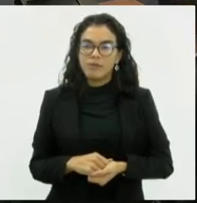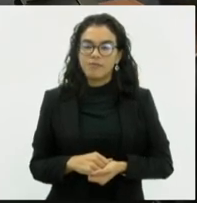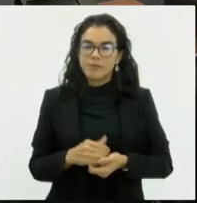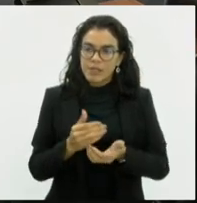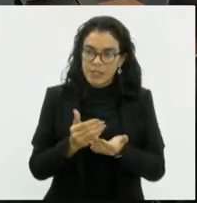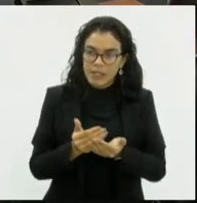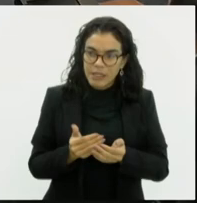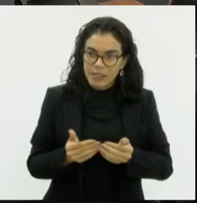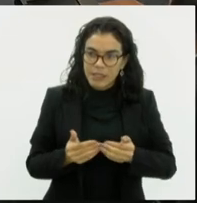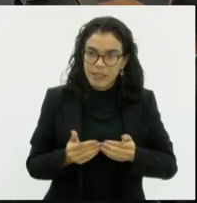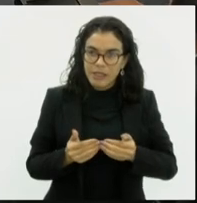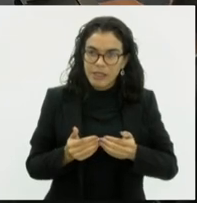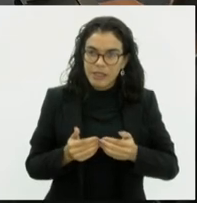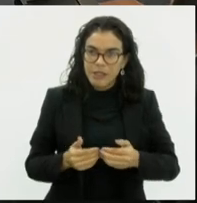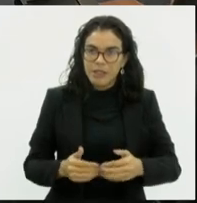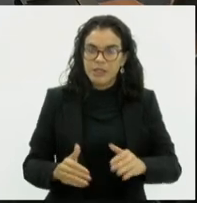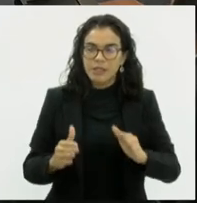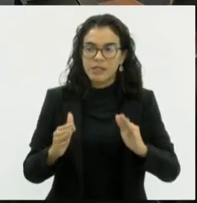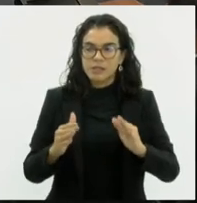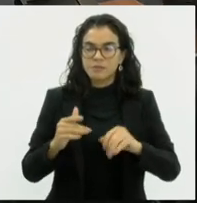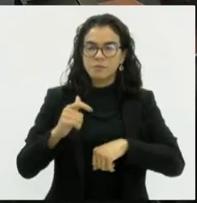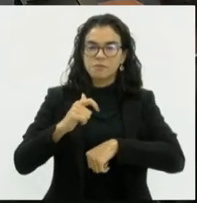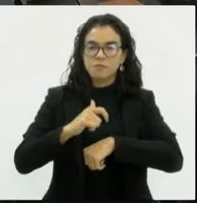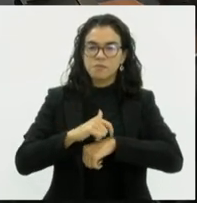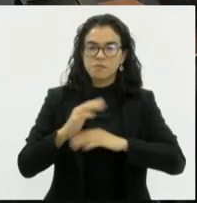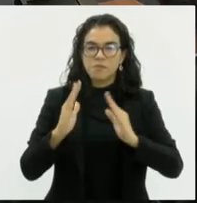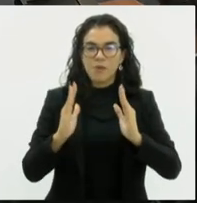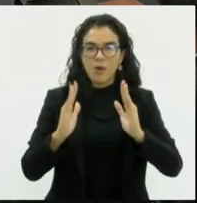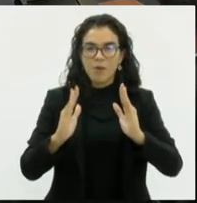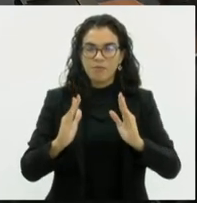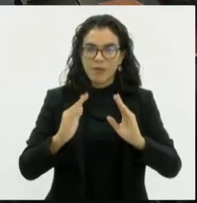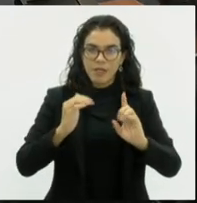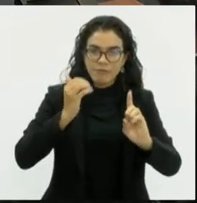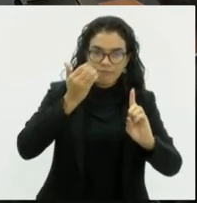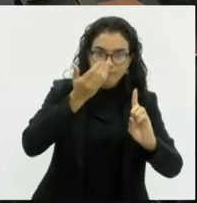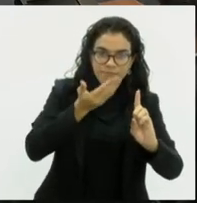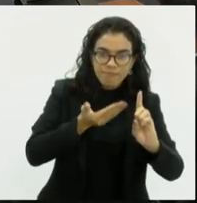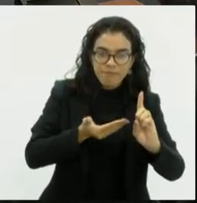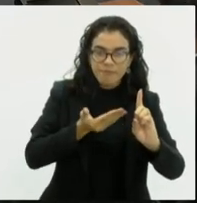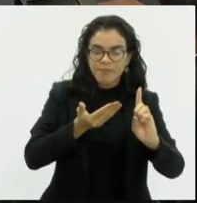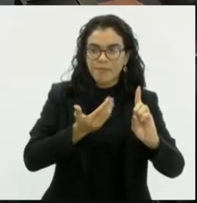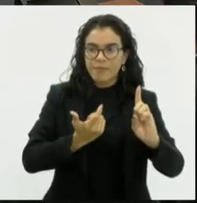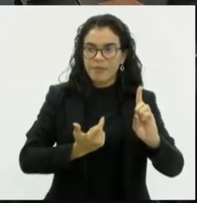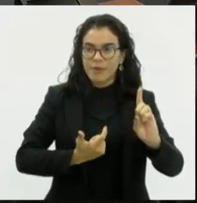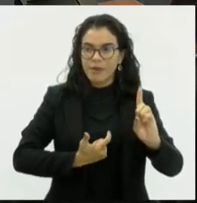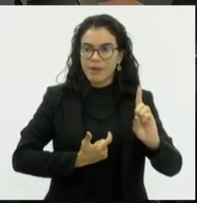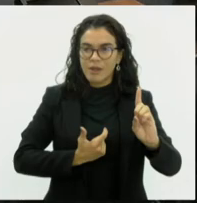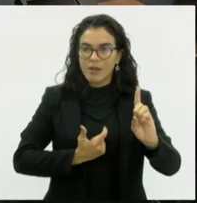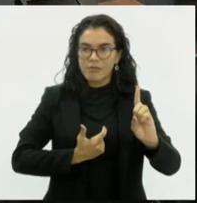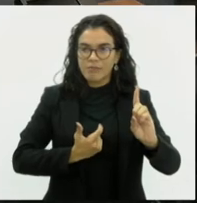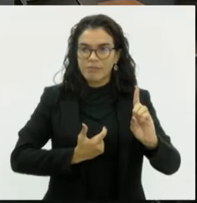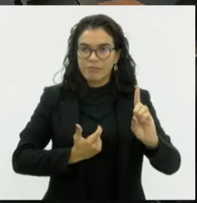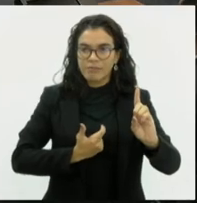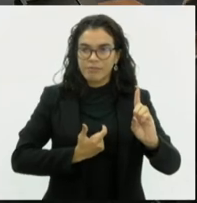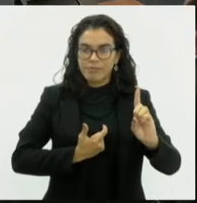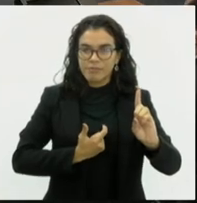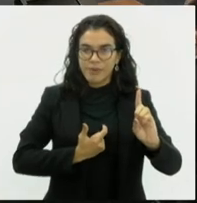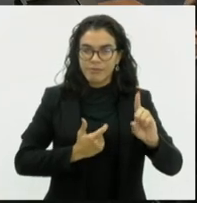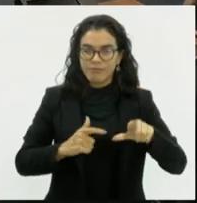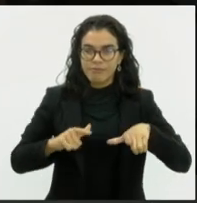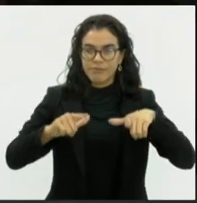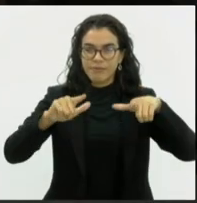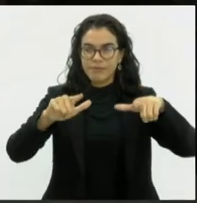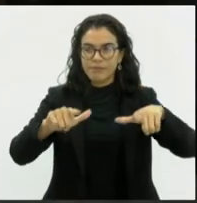Iniciaremos o momento solene de entrega de das nossas